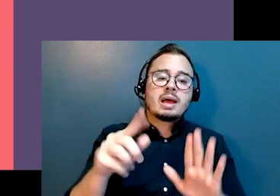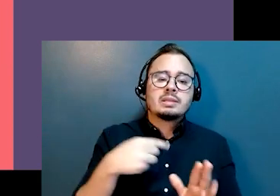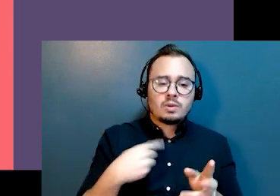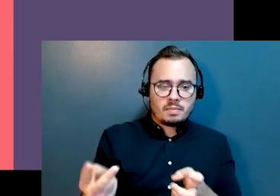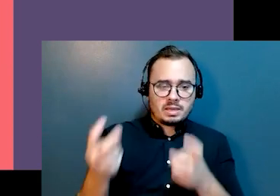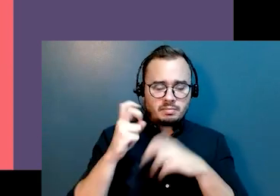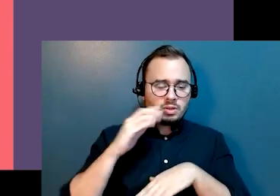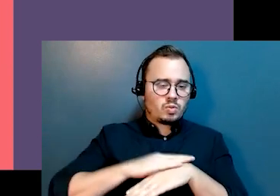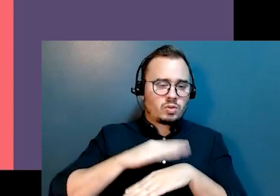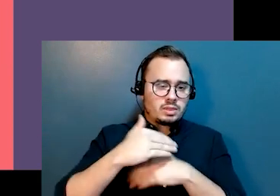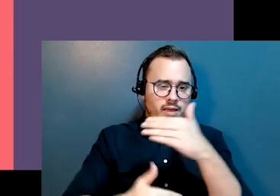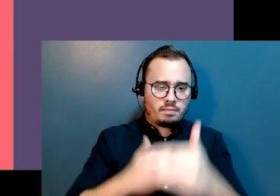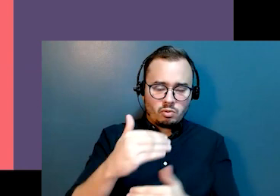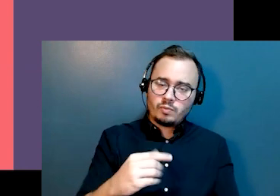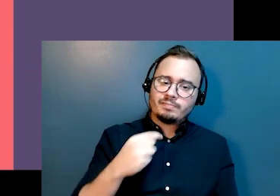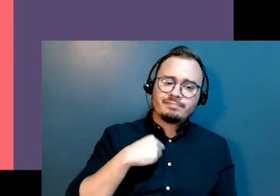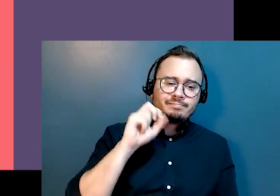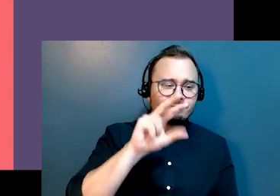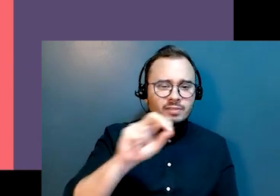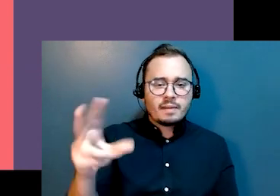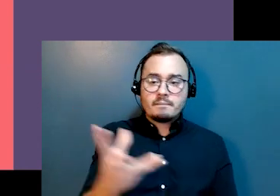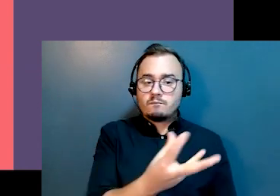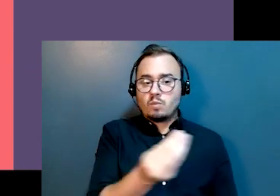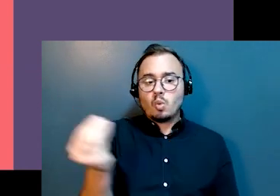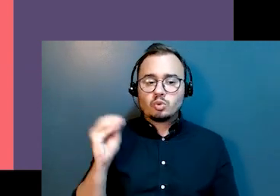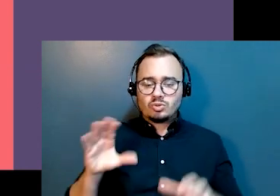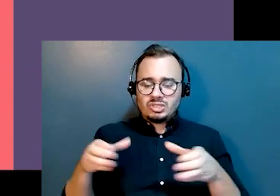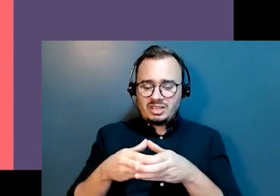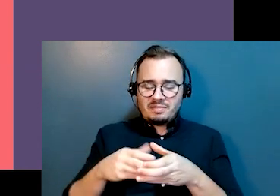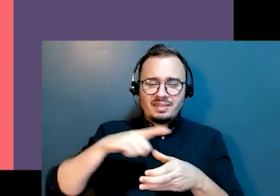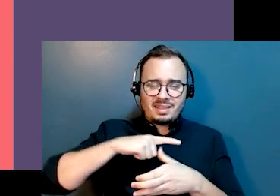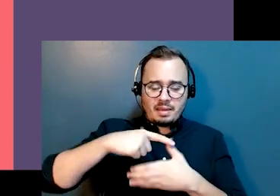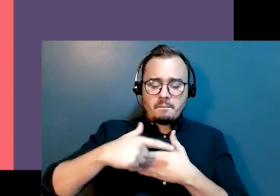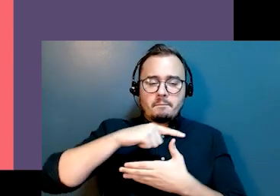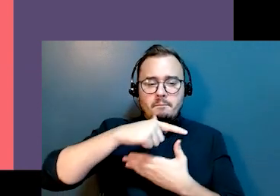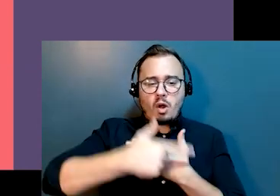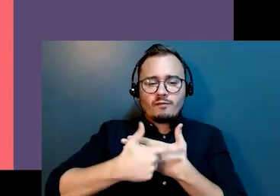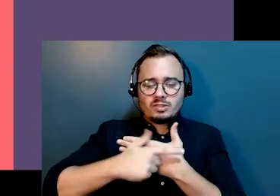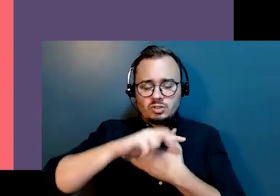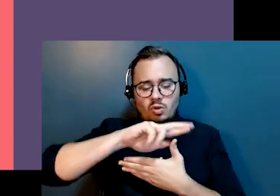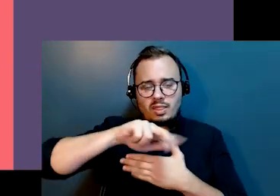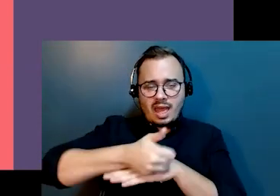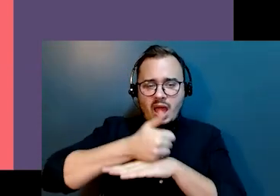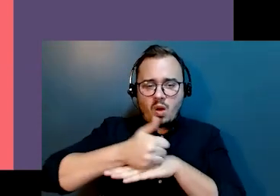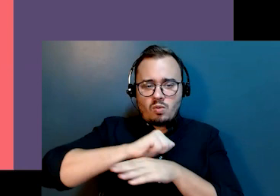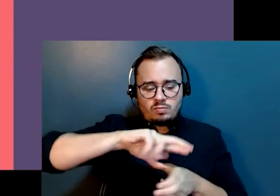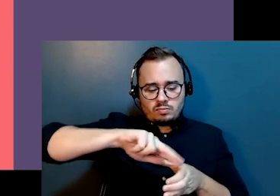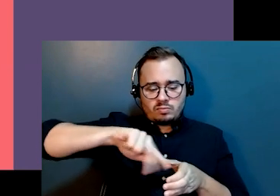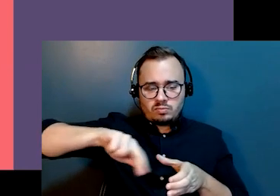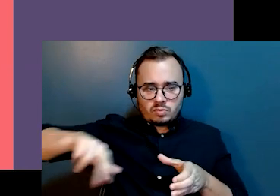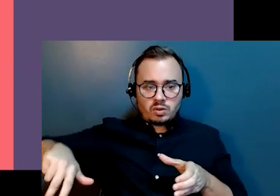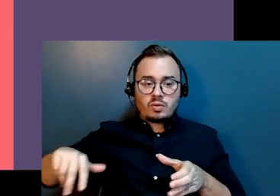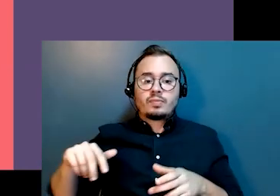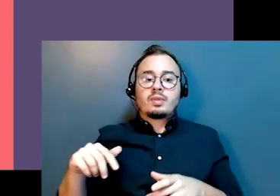é comum nós vermos times multidisciplinares como sinônimos do que eu chamo de time multiespecialista. O que é um time multiespecialista? É um time que tem